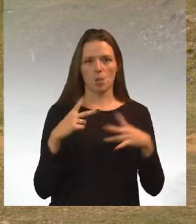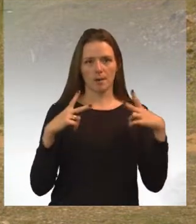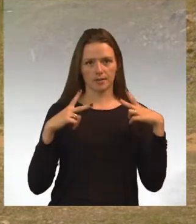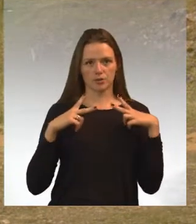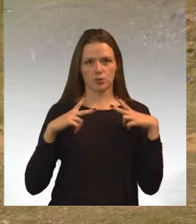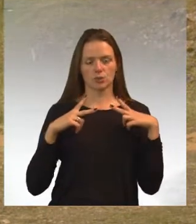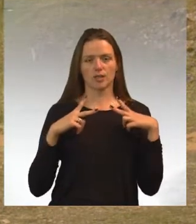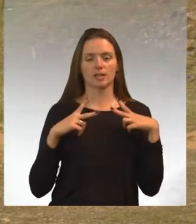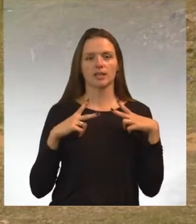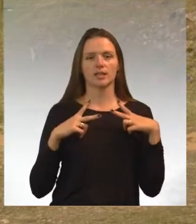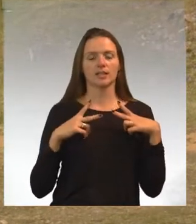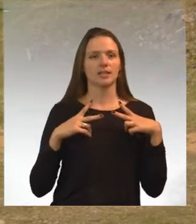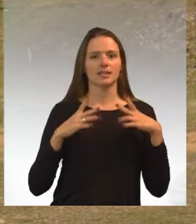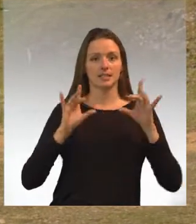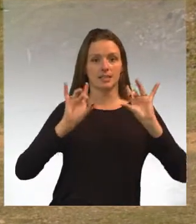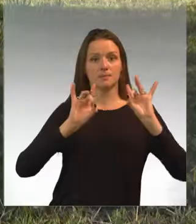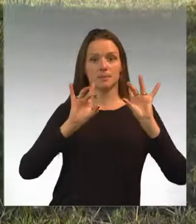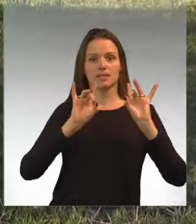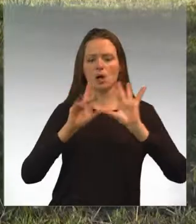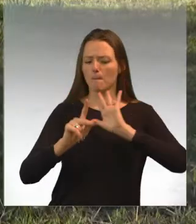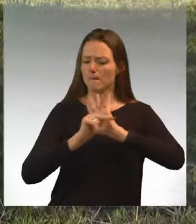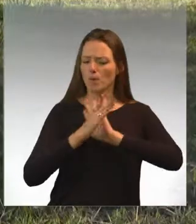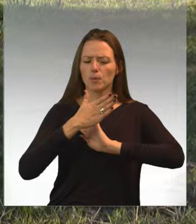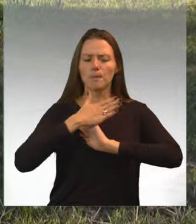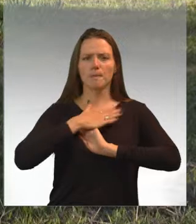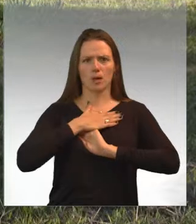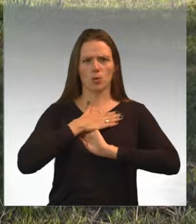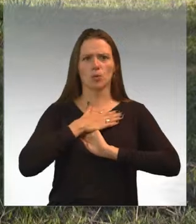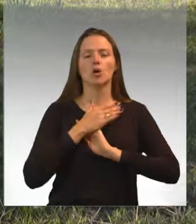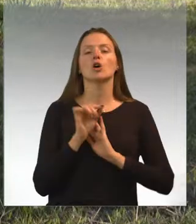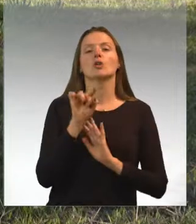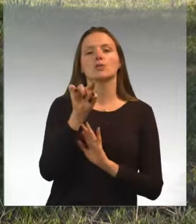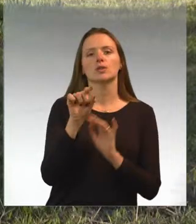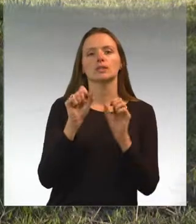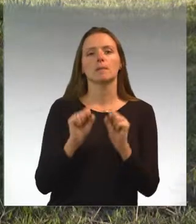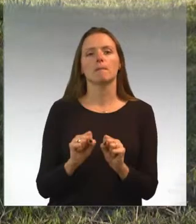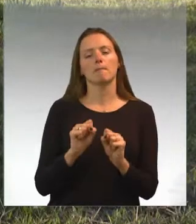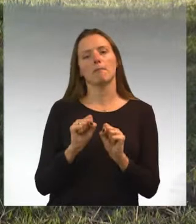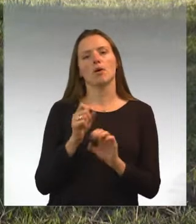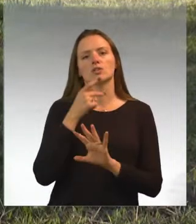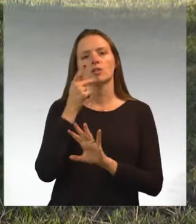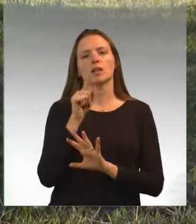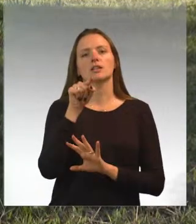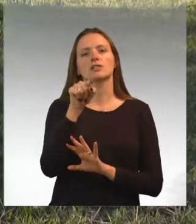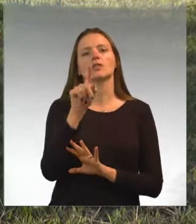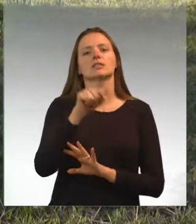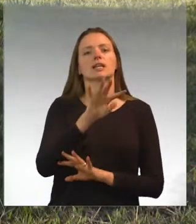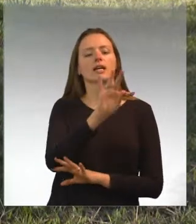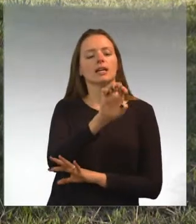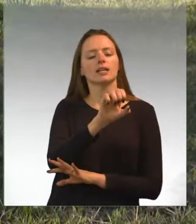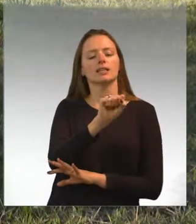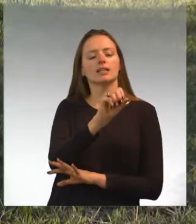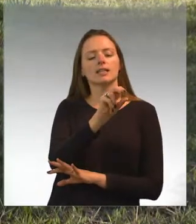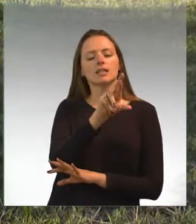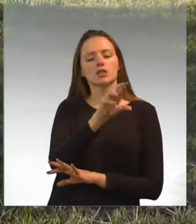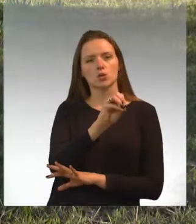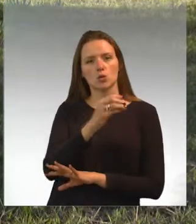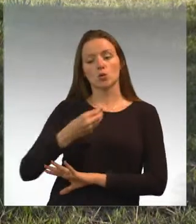peculiar, exclusivo seu, você pode ser declarado como tesouro vivo